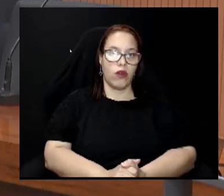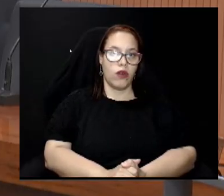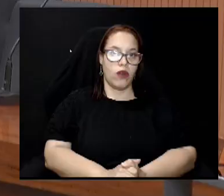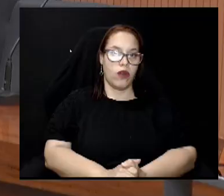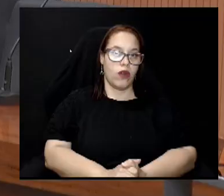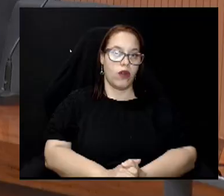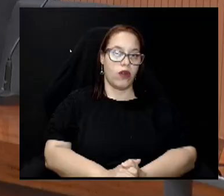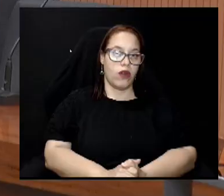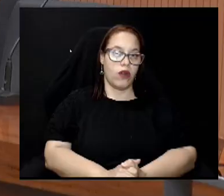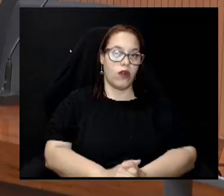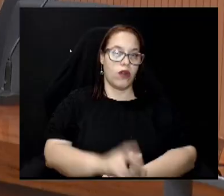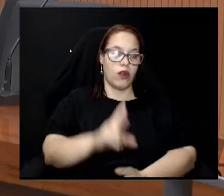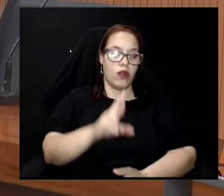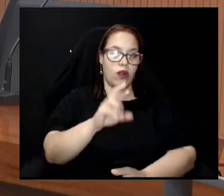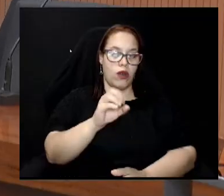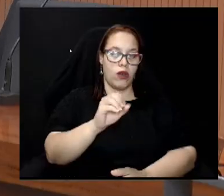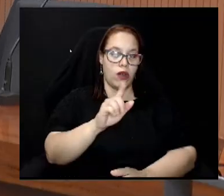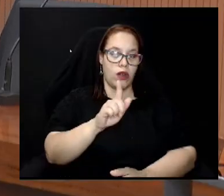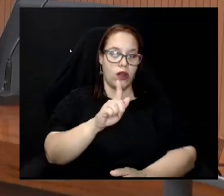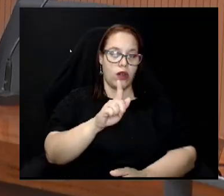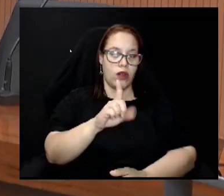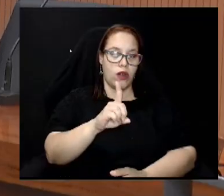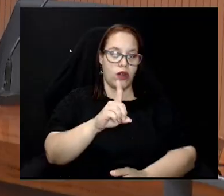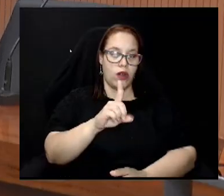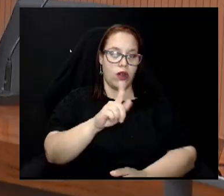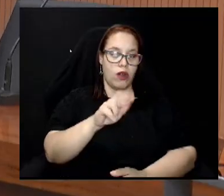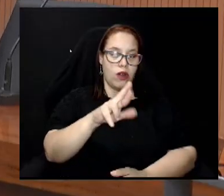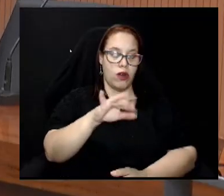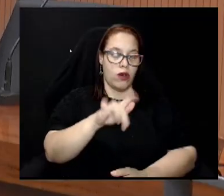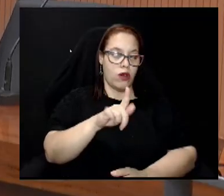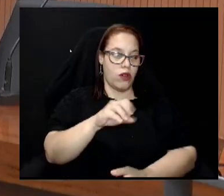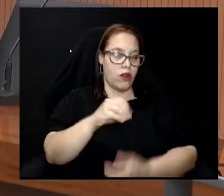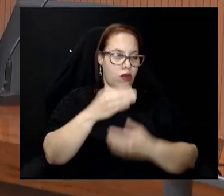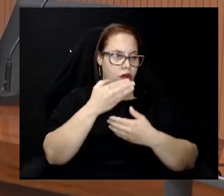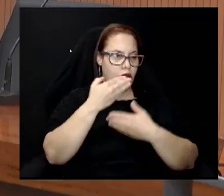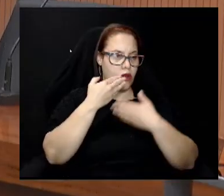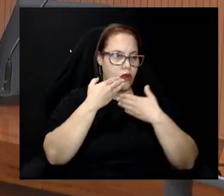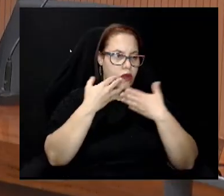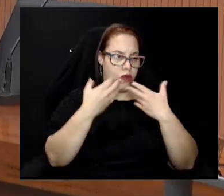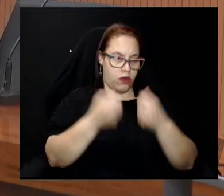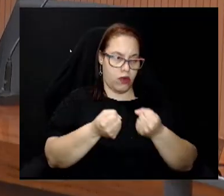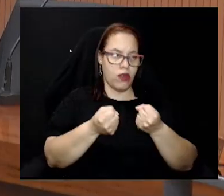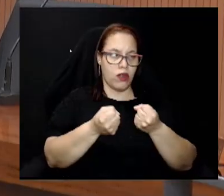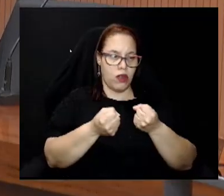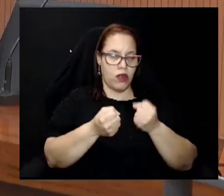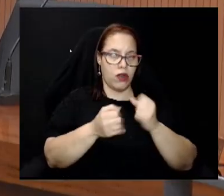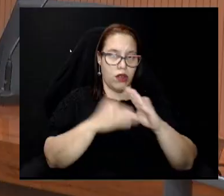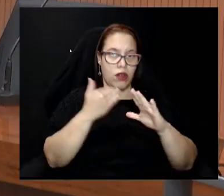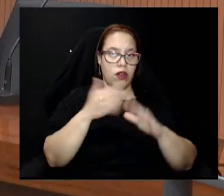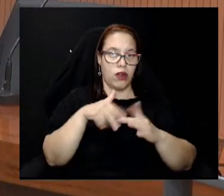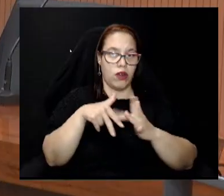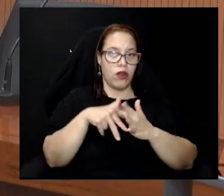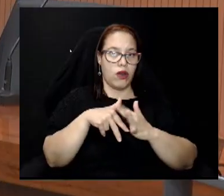Rodrigo, né? Rodrigo, obrigado pela sua pergunta. Eu confesso que recebi até de uma paciente uma